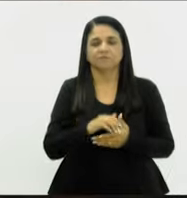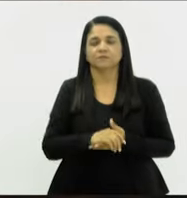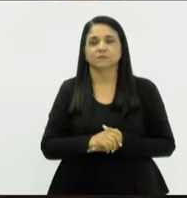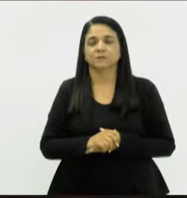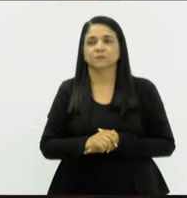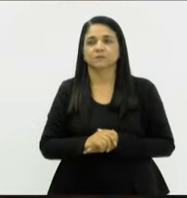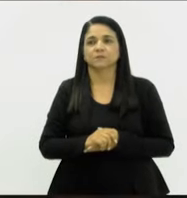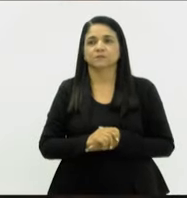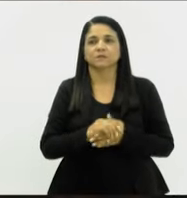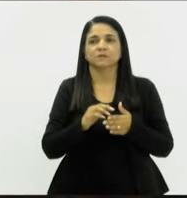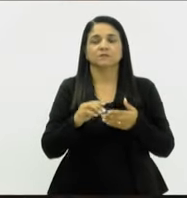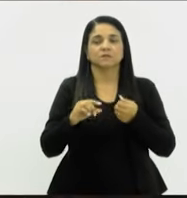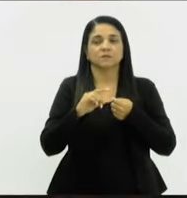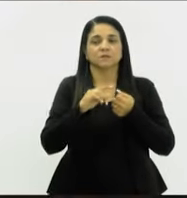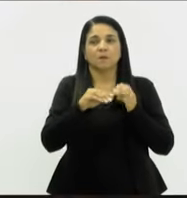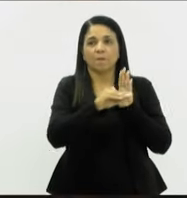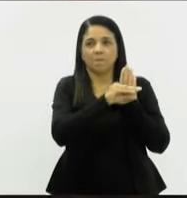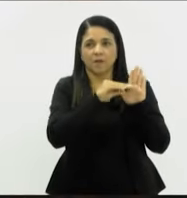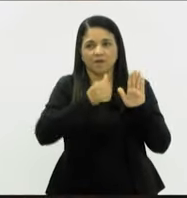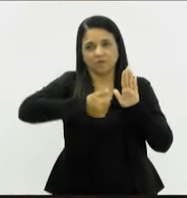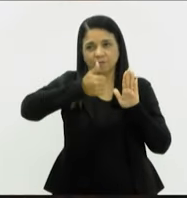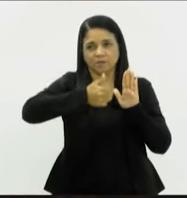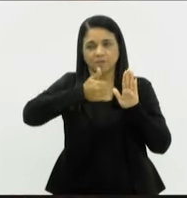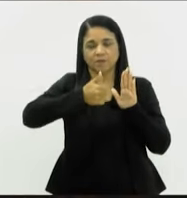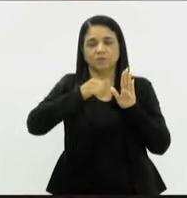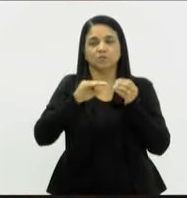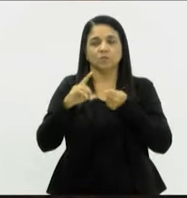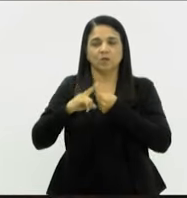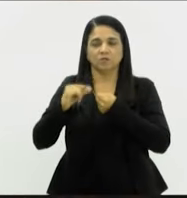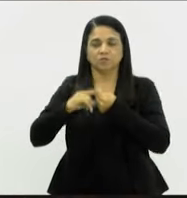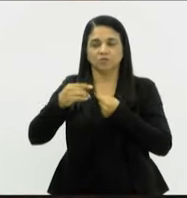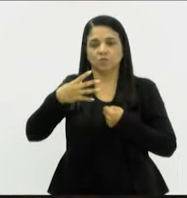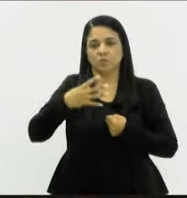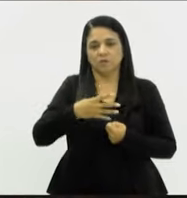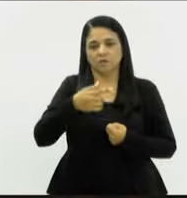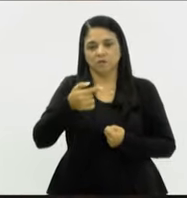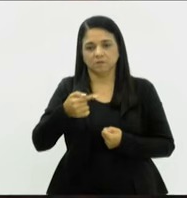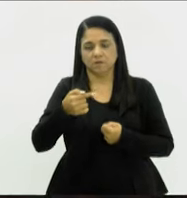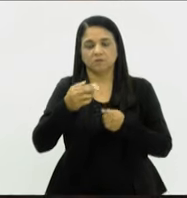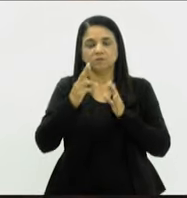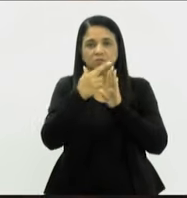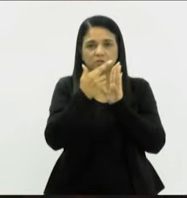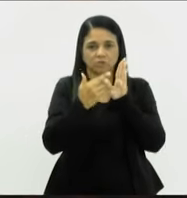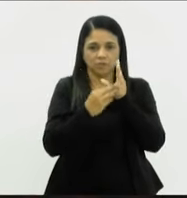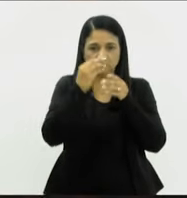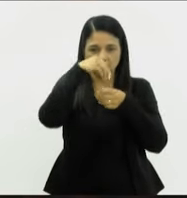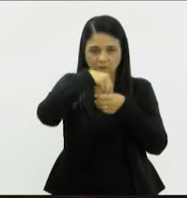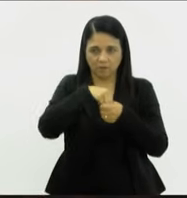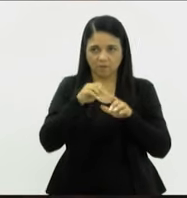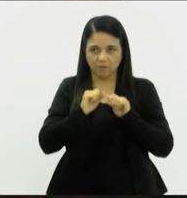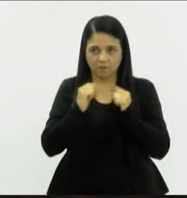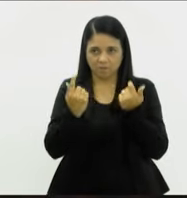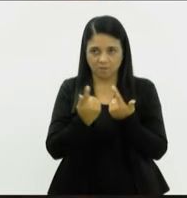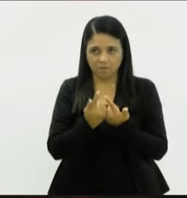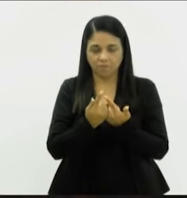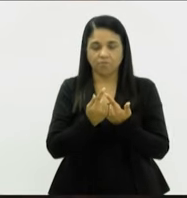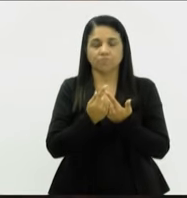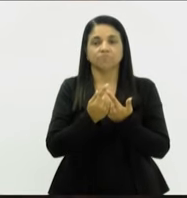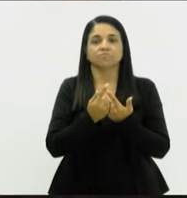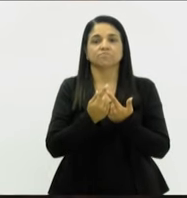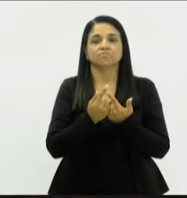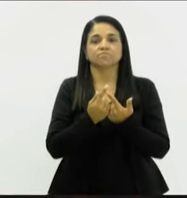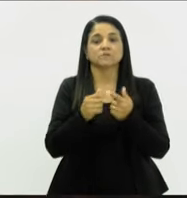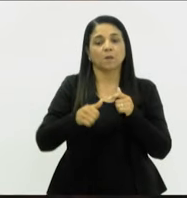de acordo com o parágrafo 1º do artigo 47 do Regimento Interno, em tramitação ordinária, em